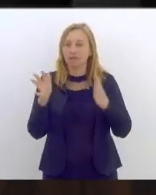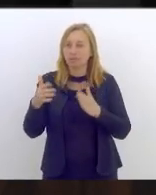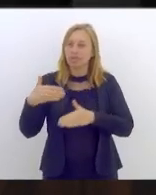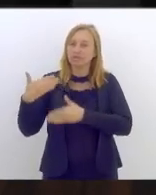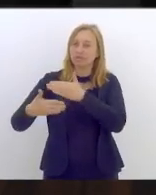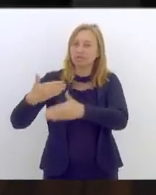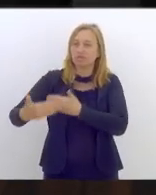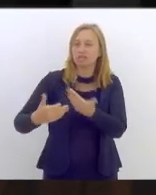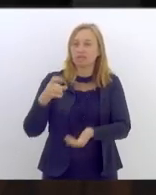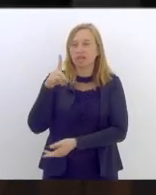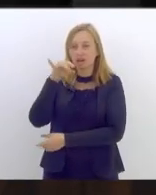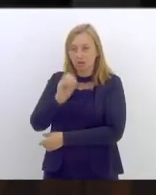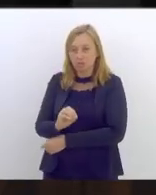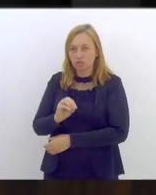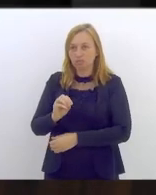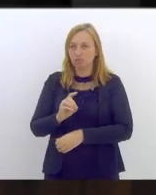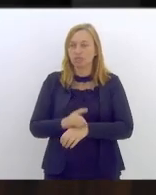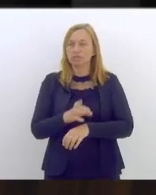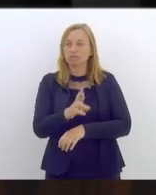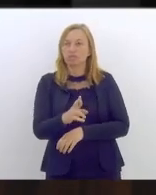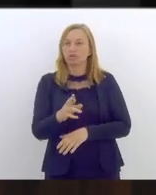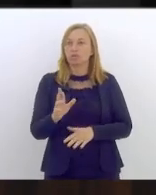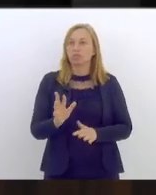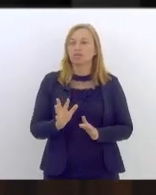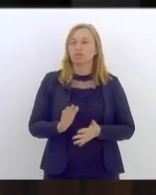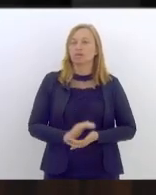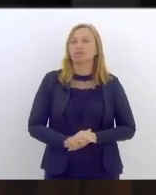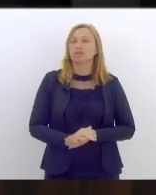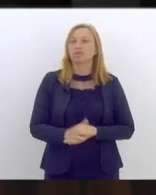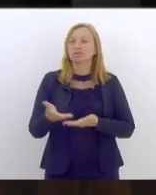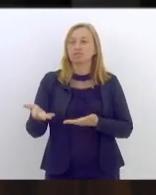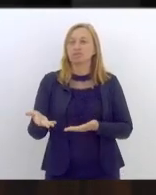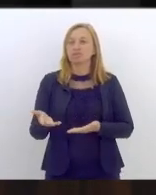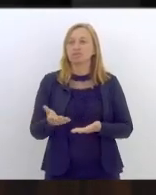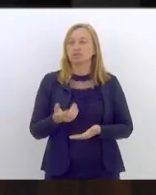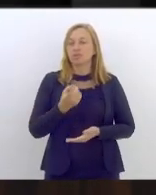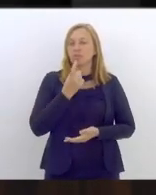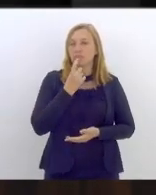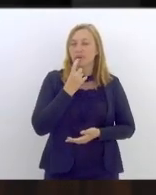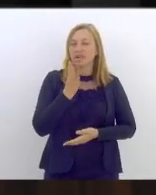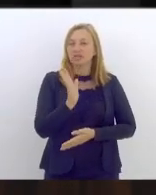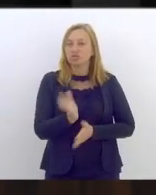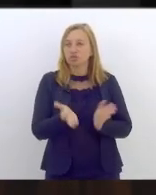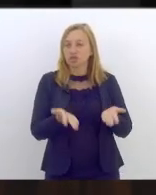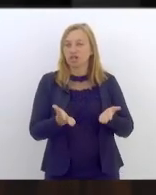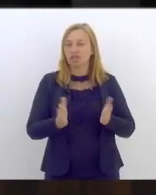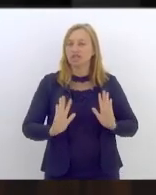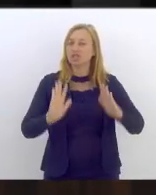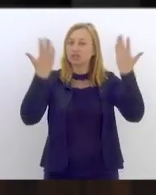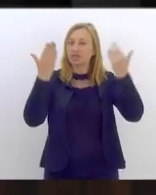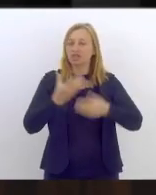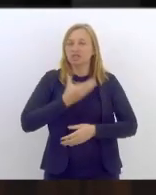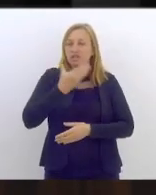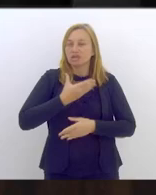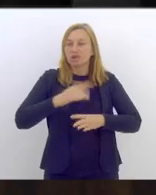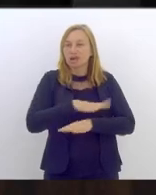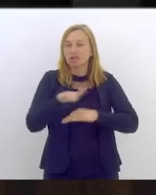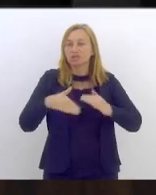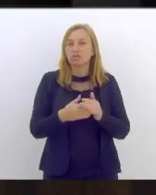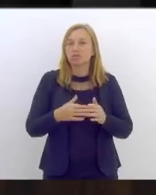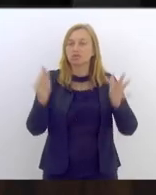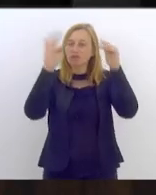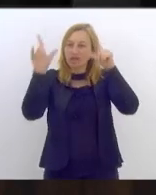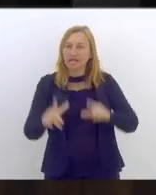trajetória do Dr Cláudio Henrique por fim Vamos tomar as vésperas das festas natalina Desejo a todos um feliz natal